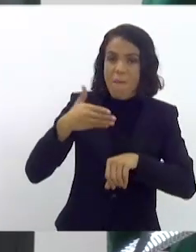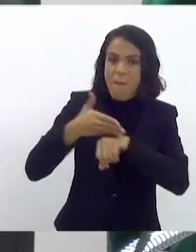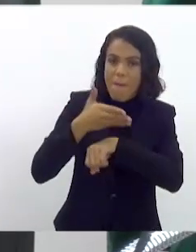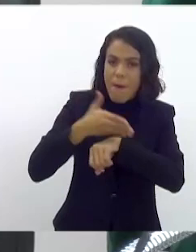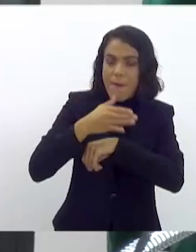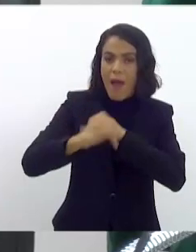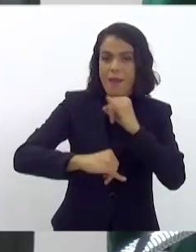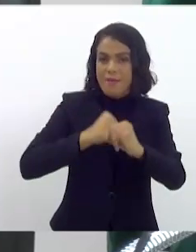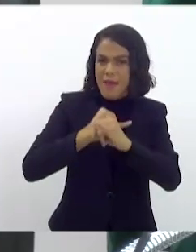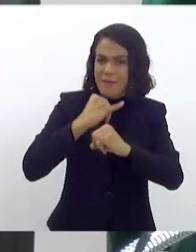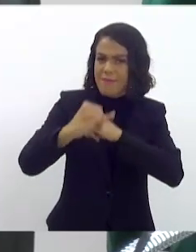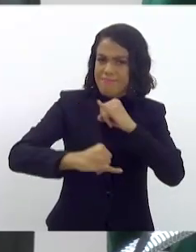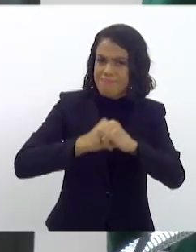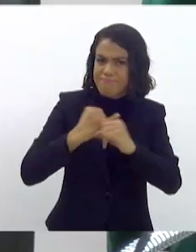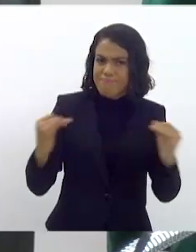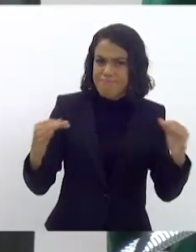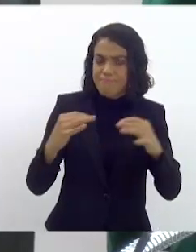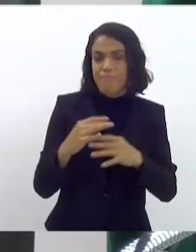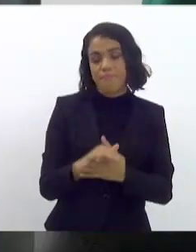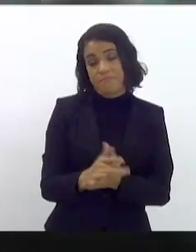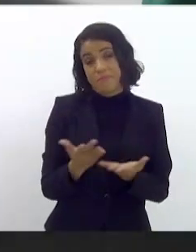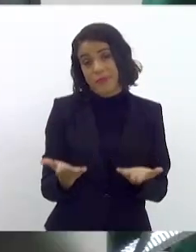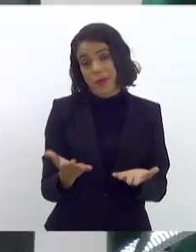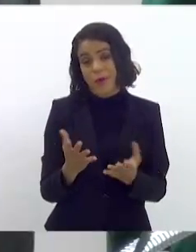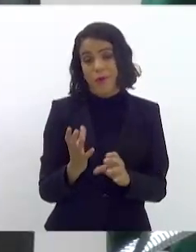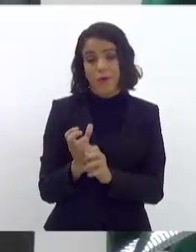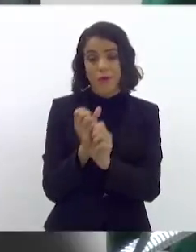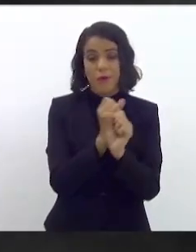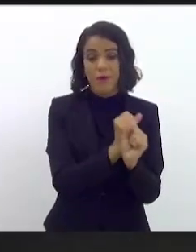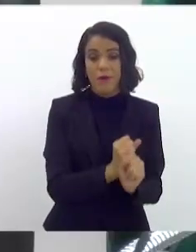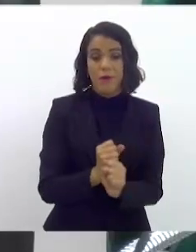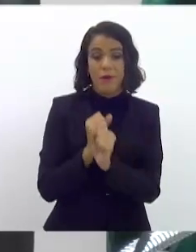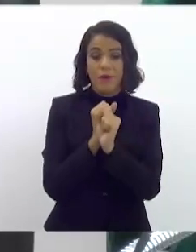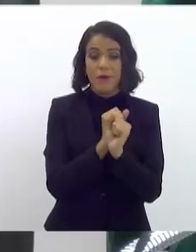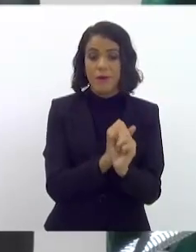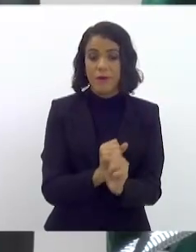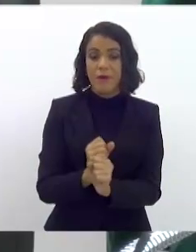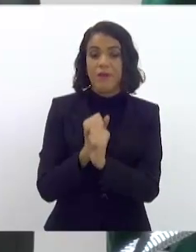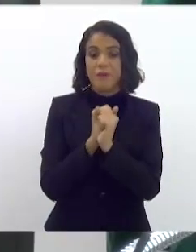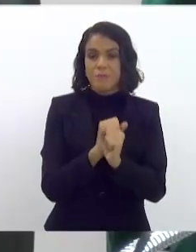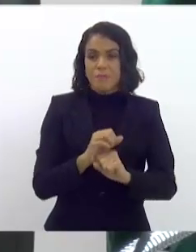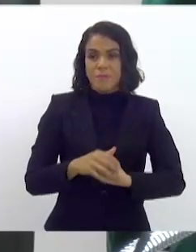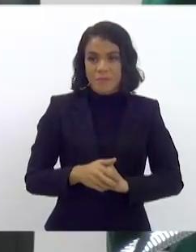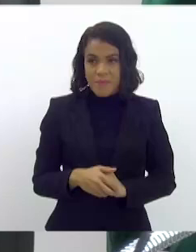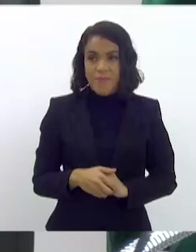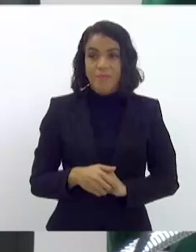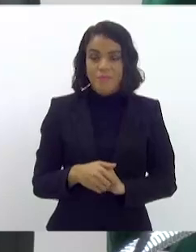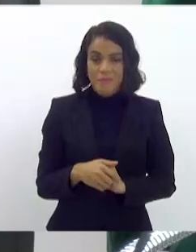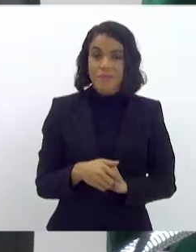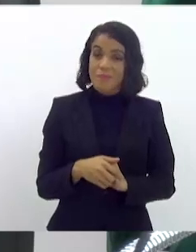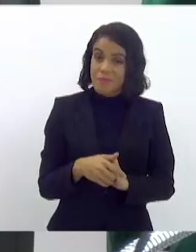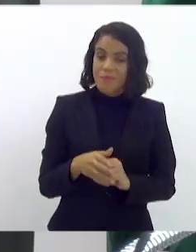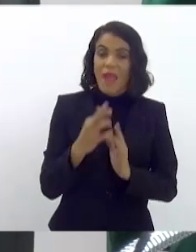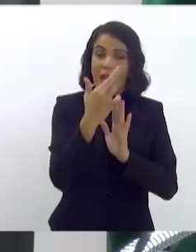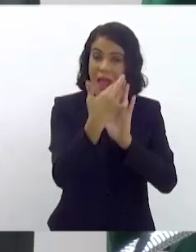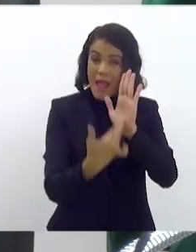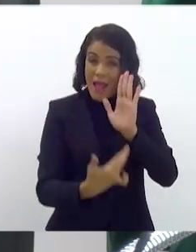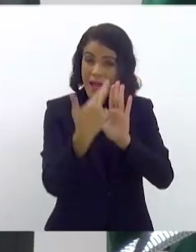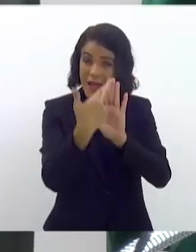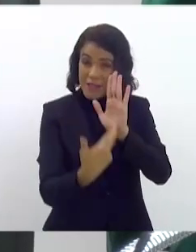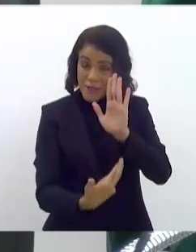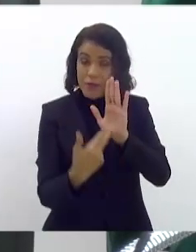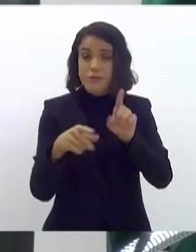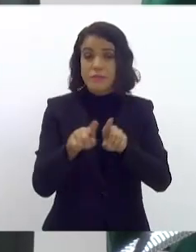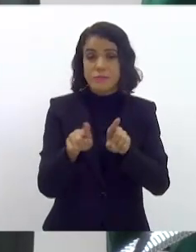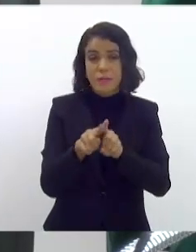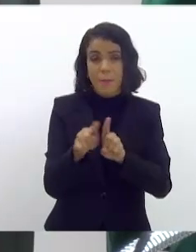Então, tudo somou para chegar a isso. Já os dados apresentados na Convenção de Belém do Pará, que gerou o relatório Ciberviolência